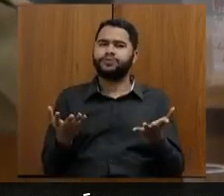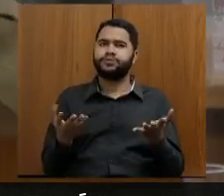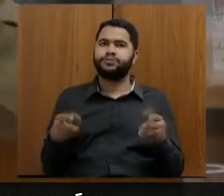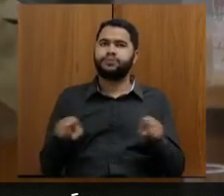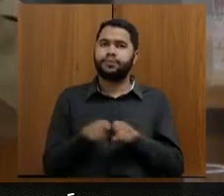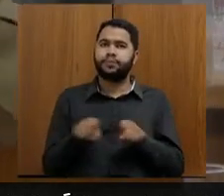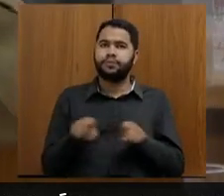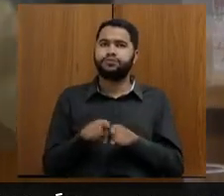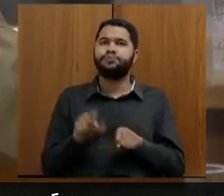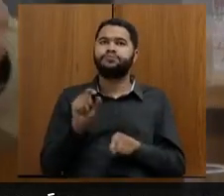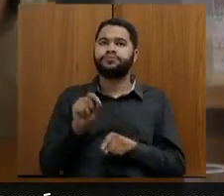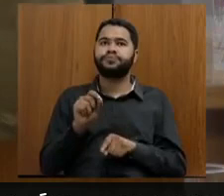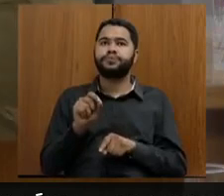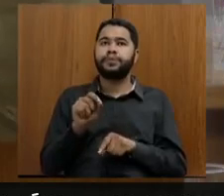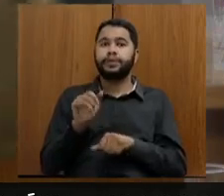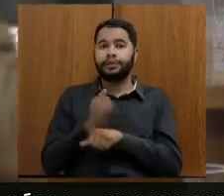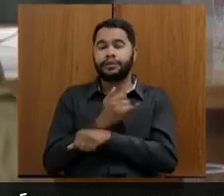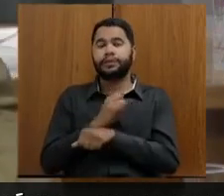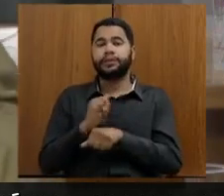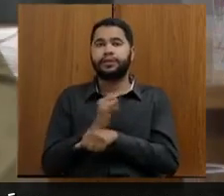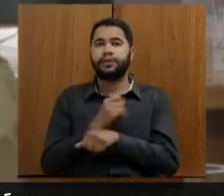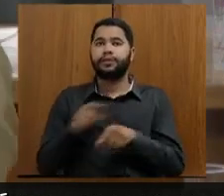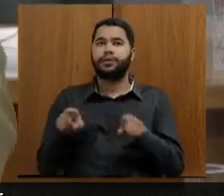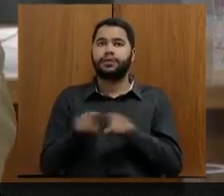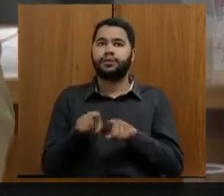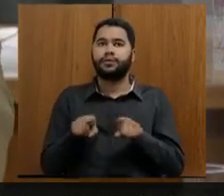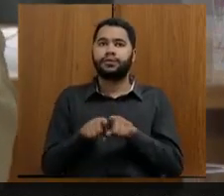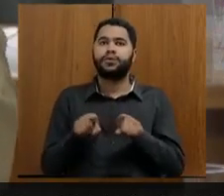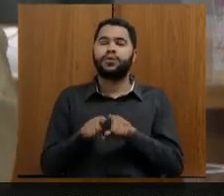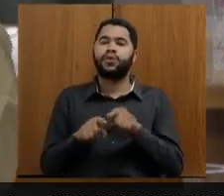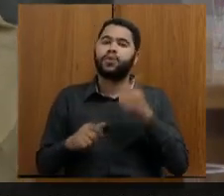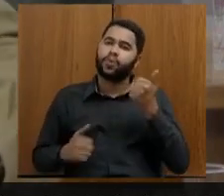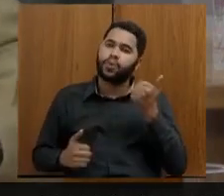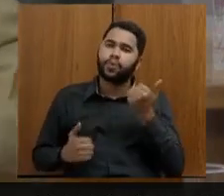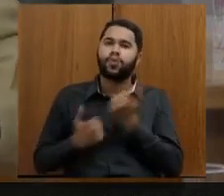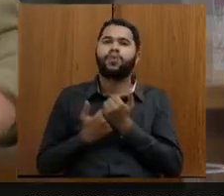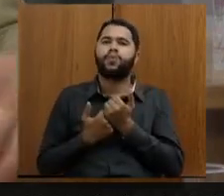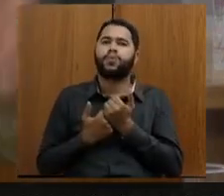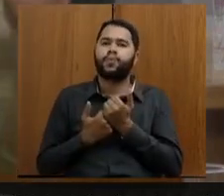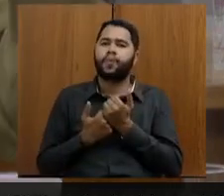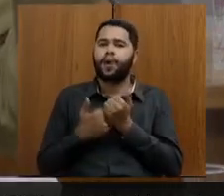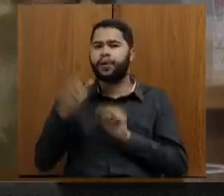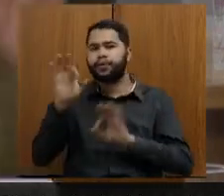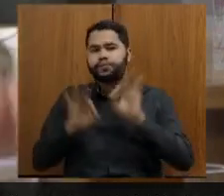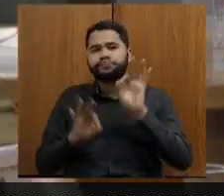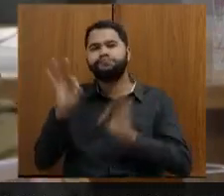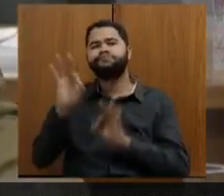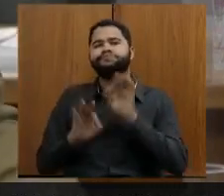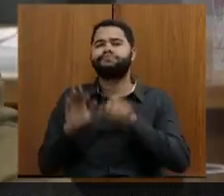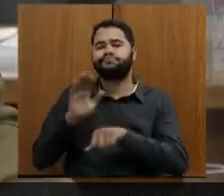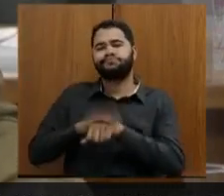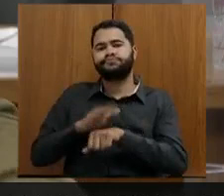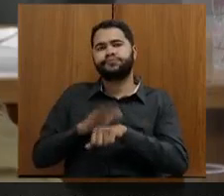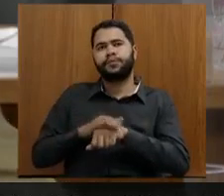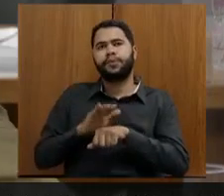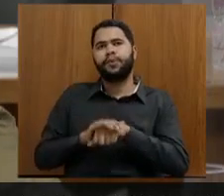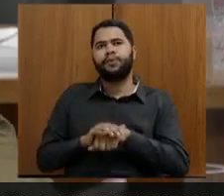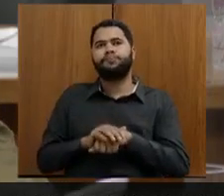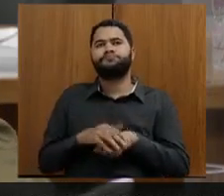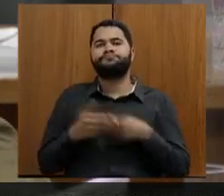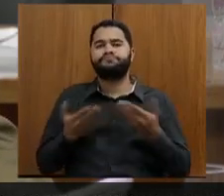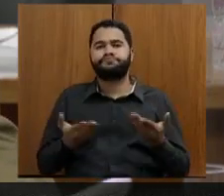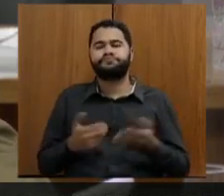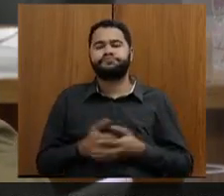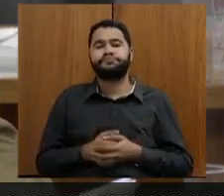além de tudo isso né dessas estratégia é fruto também do apoio da da logística colocado que o nosso Coloca nesse nesse triângulo